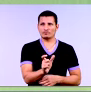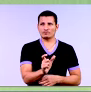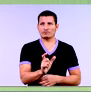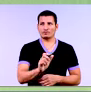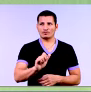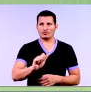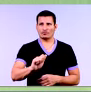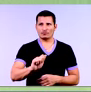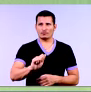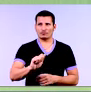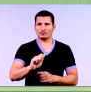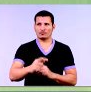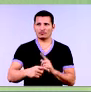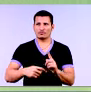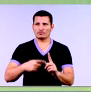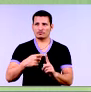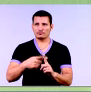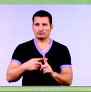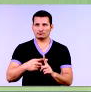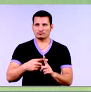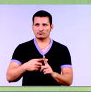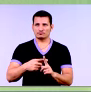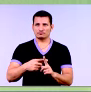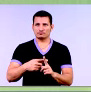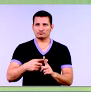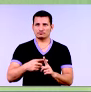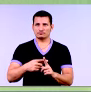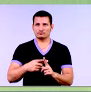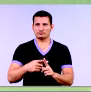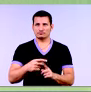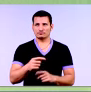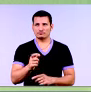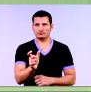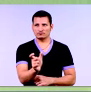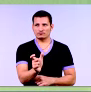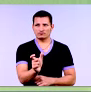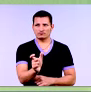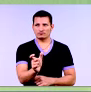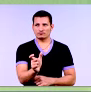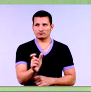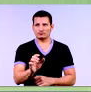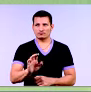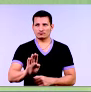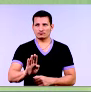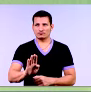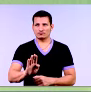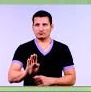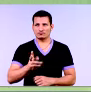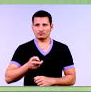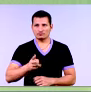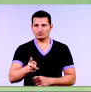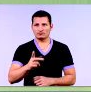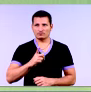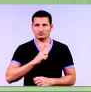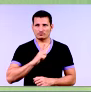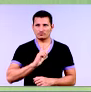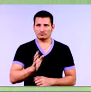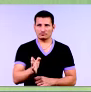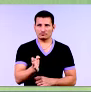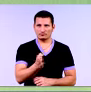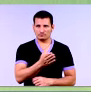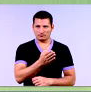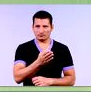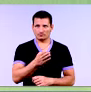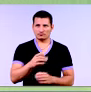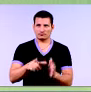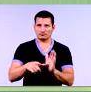mais o operador mais a outra variável, sempre tem um espaço antes do operador e